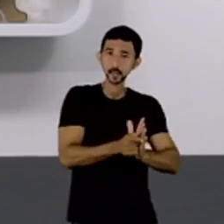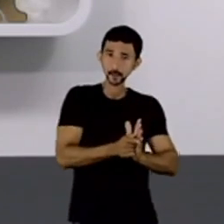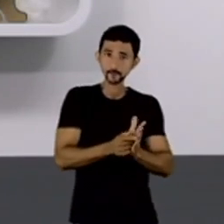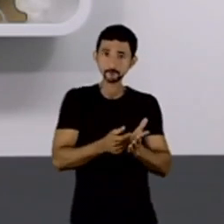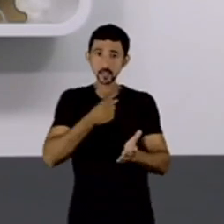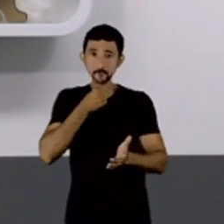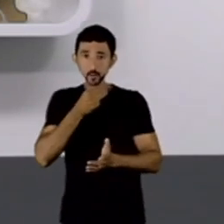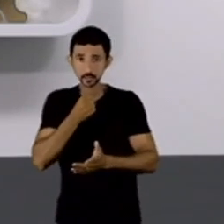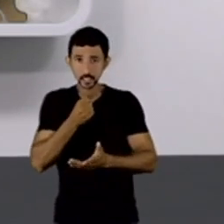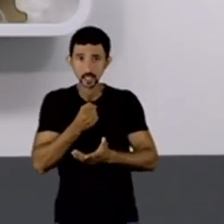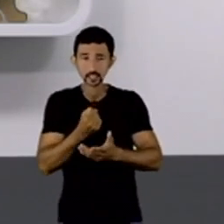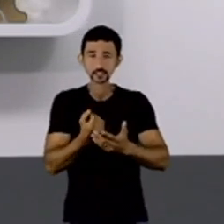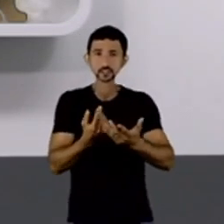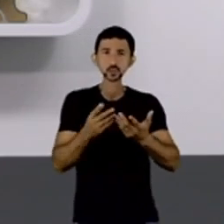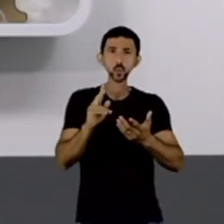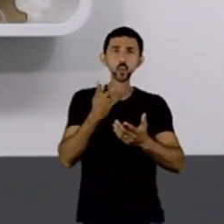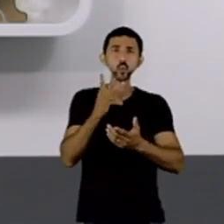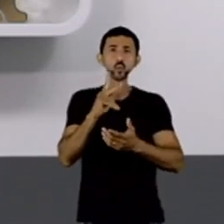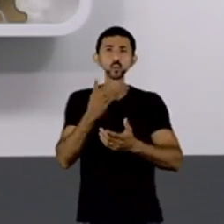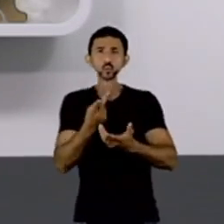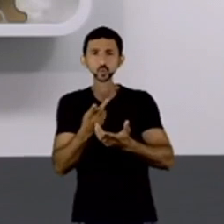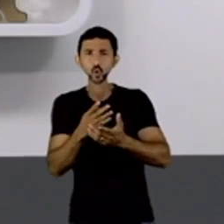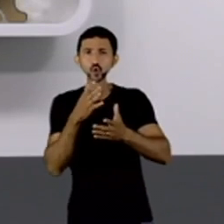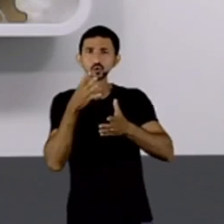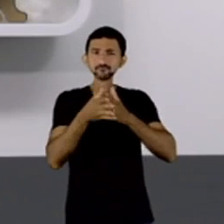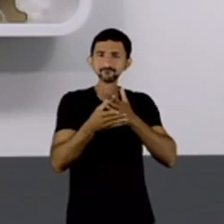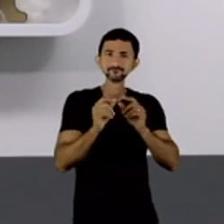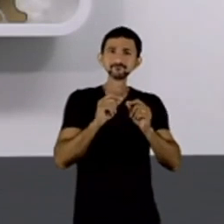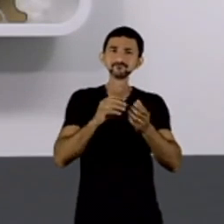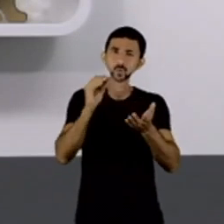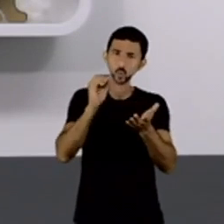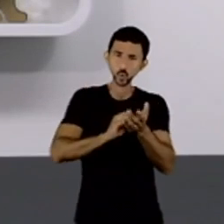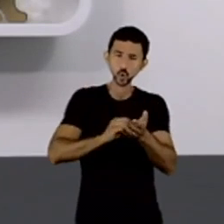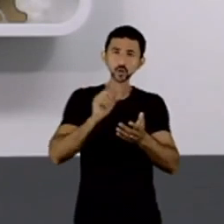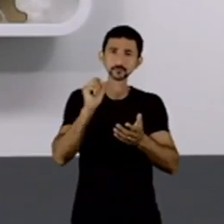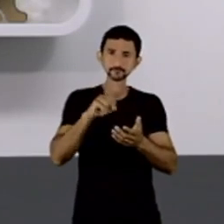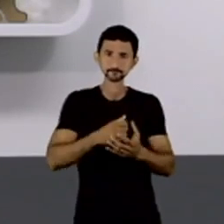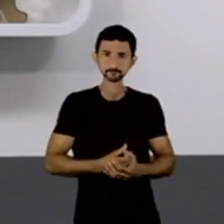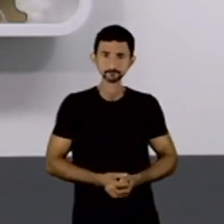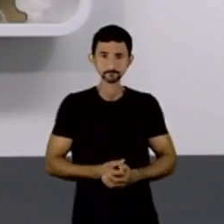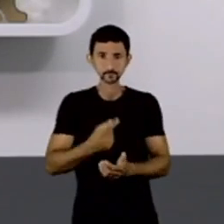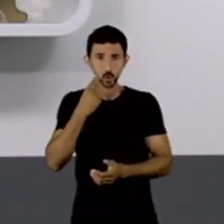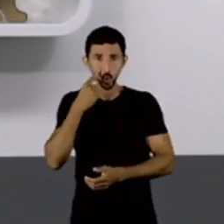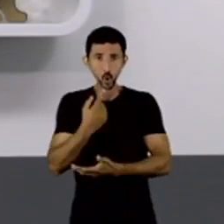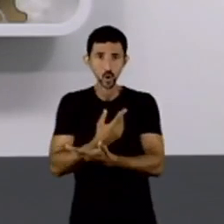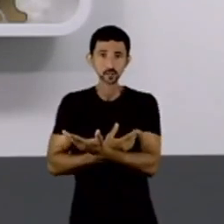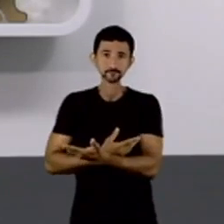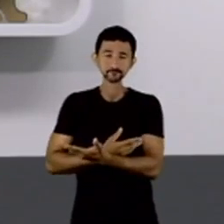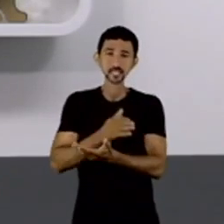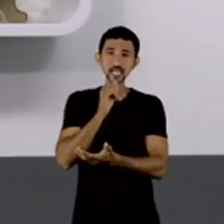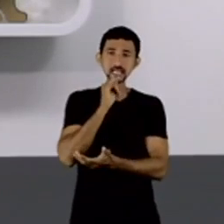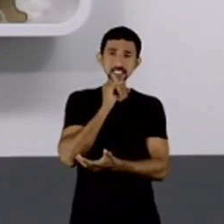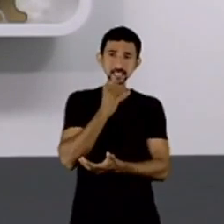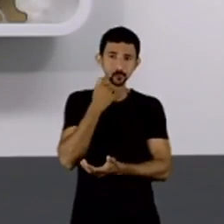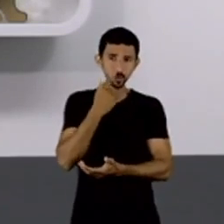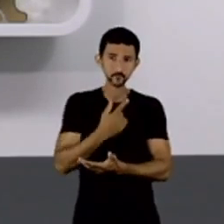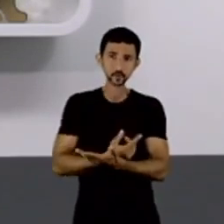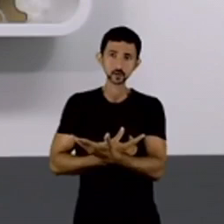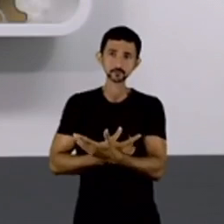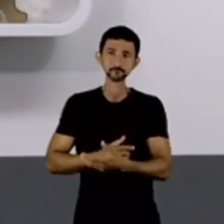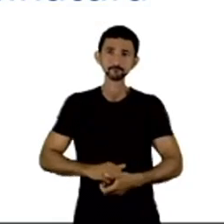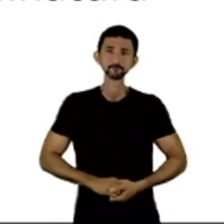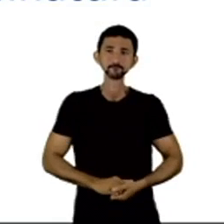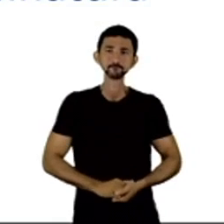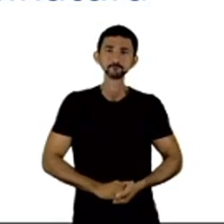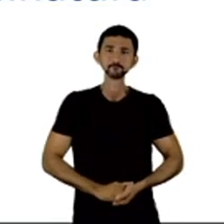reportagem, tanto a objetividade quanto a subjetividade aparecem. Verifique isso nos exemplos que eu coloquei para você